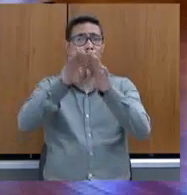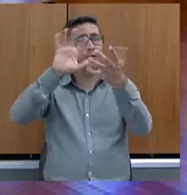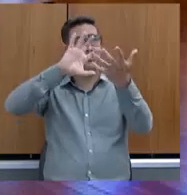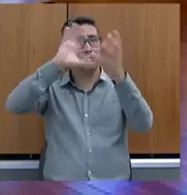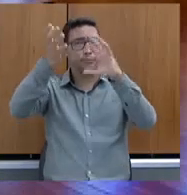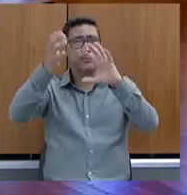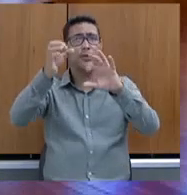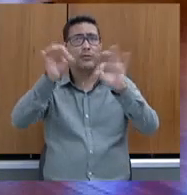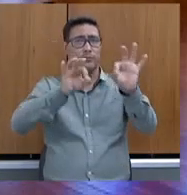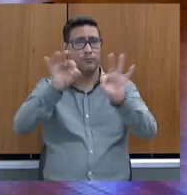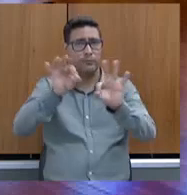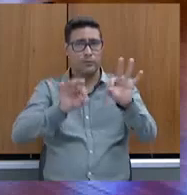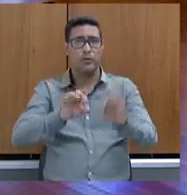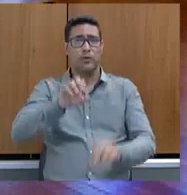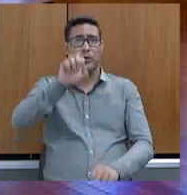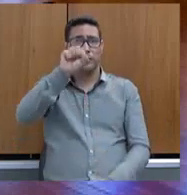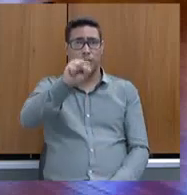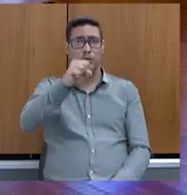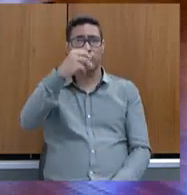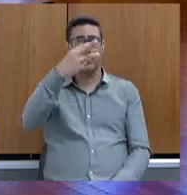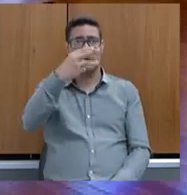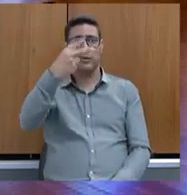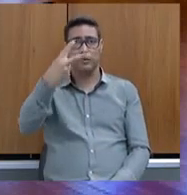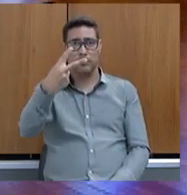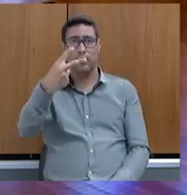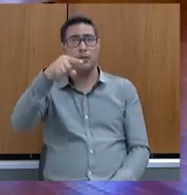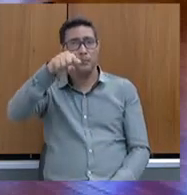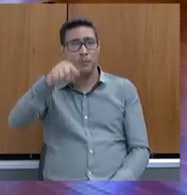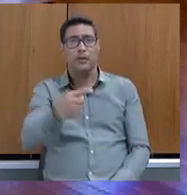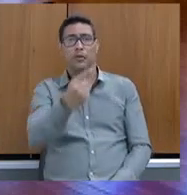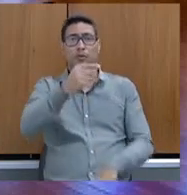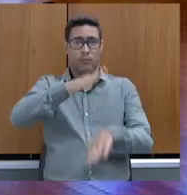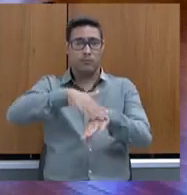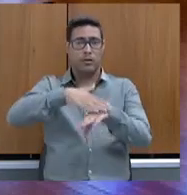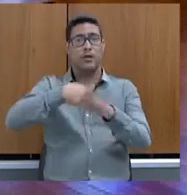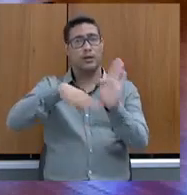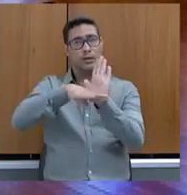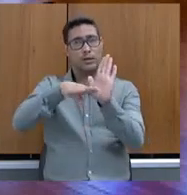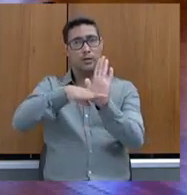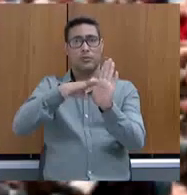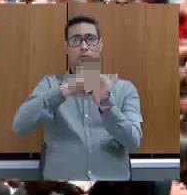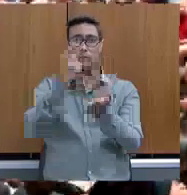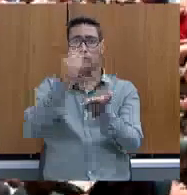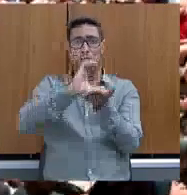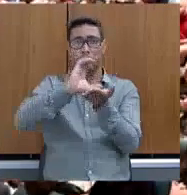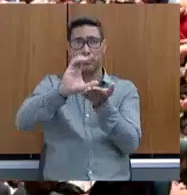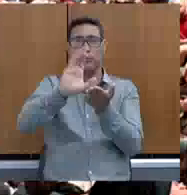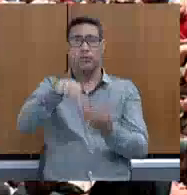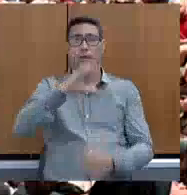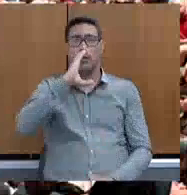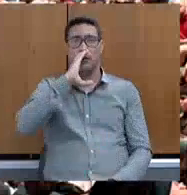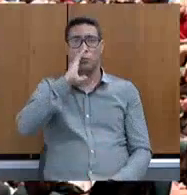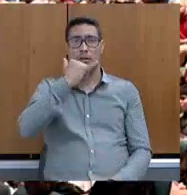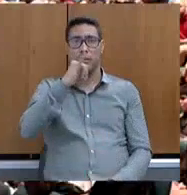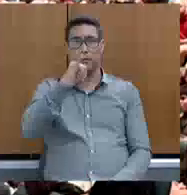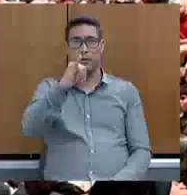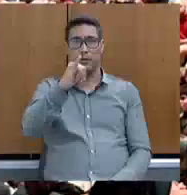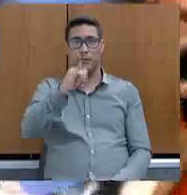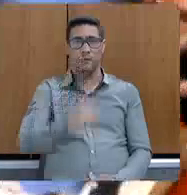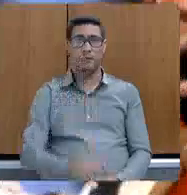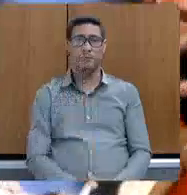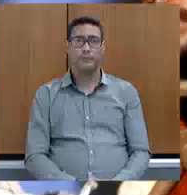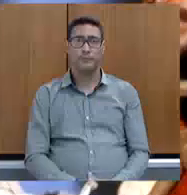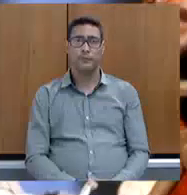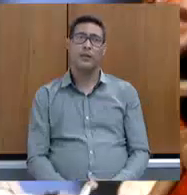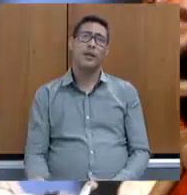um investimento foi de 832.000 bom patrocínio da Cemig pode passar pode passar são